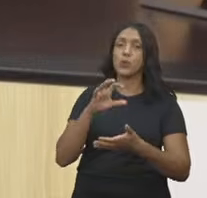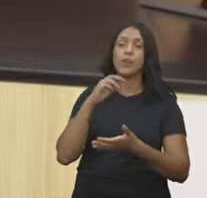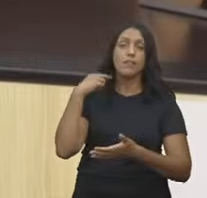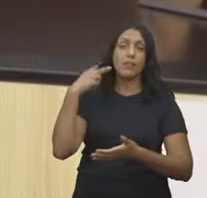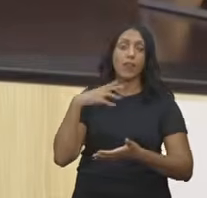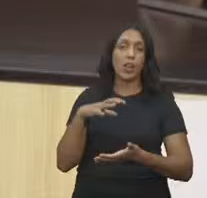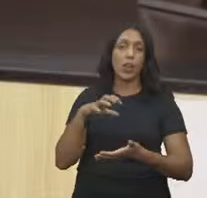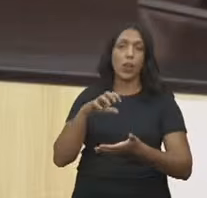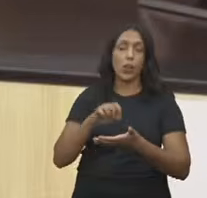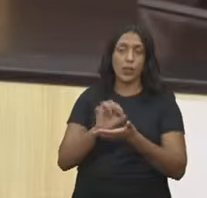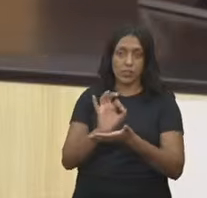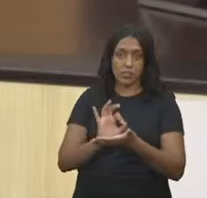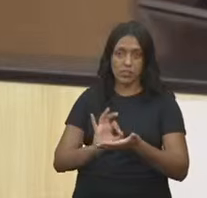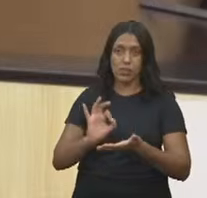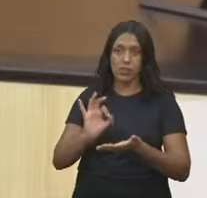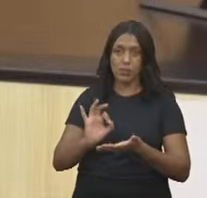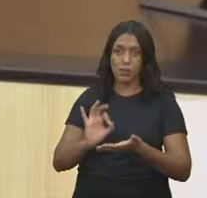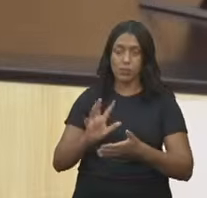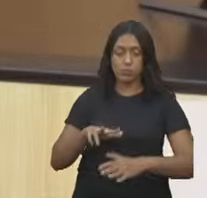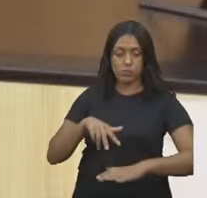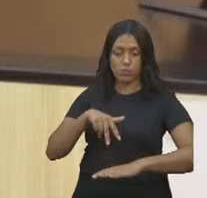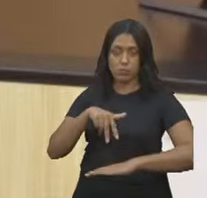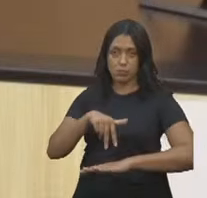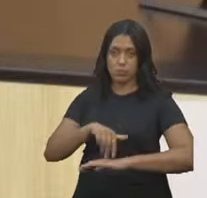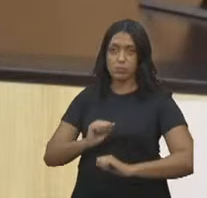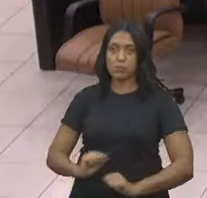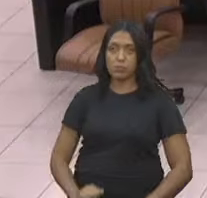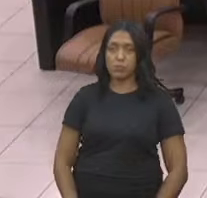temas livres.